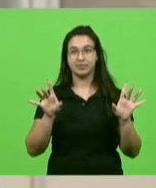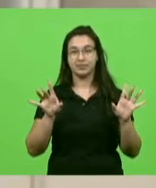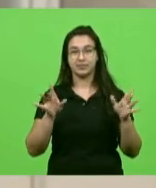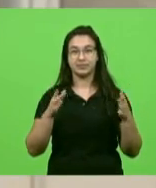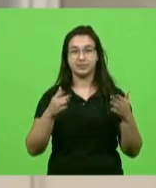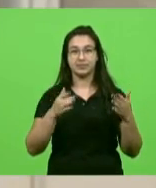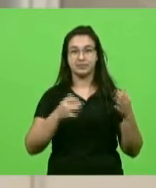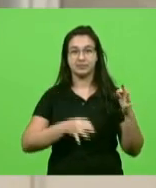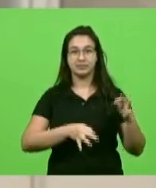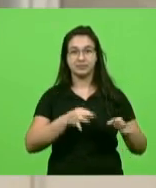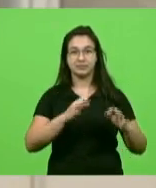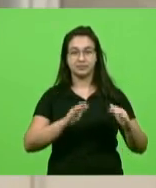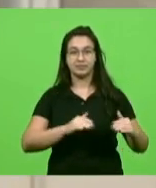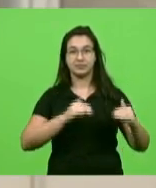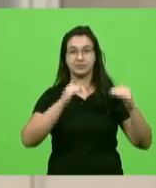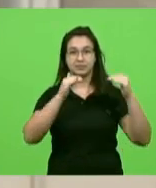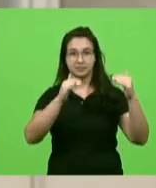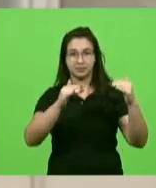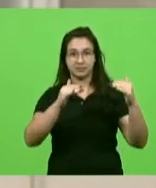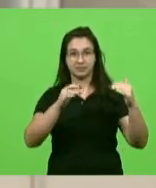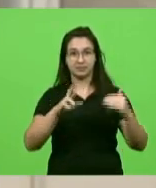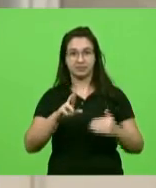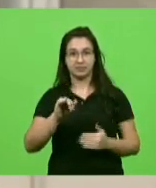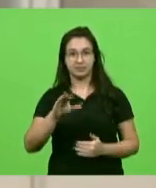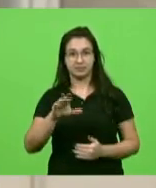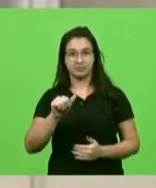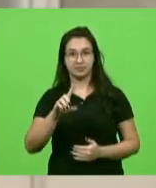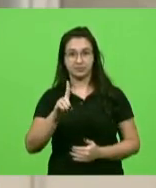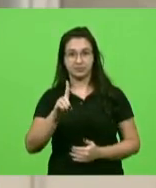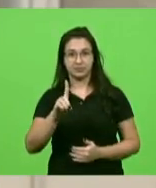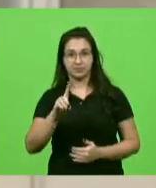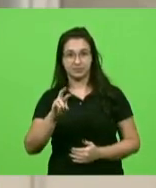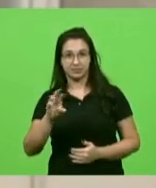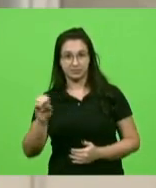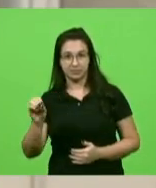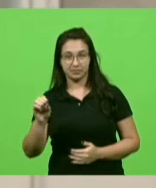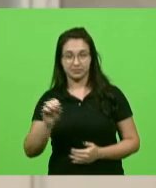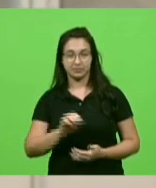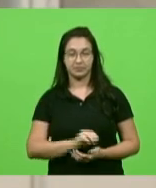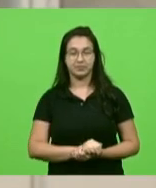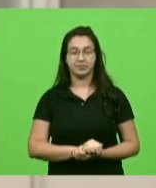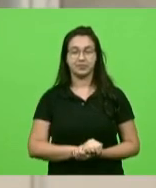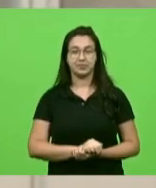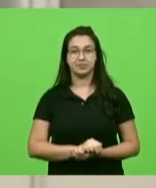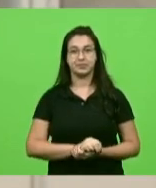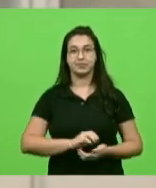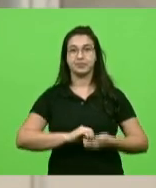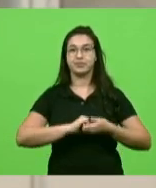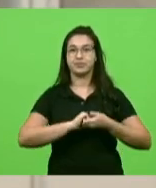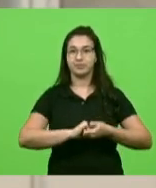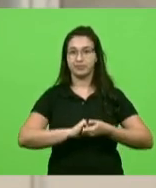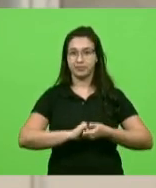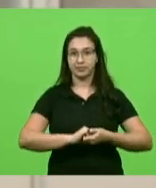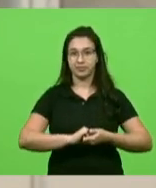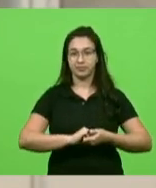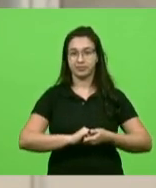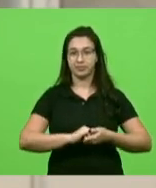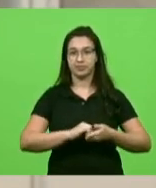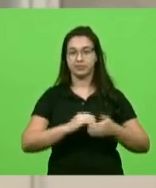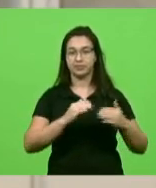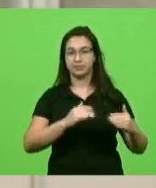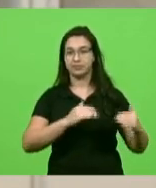O desembargador Ricardo José César eu quero cumprimentar também os